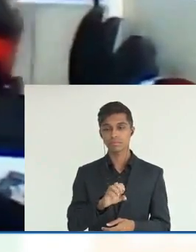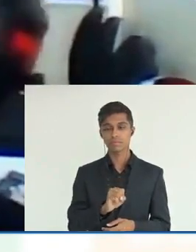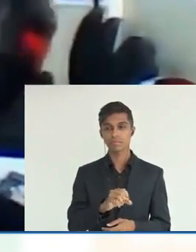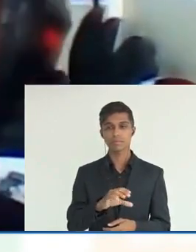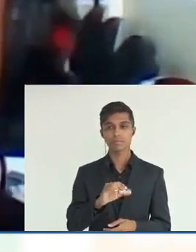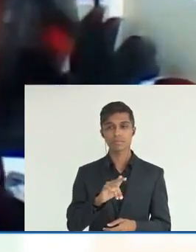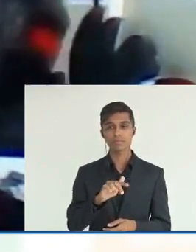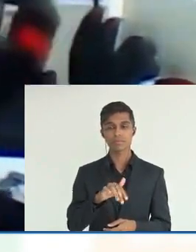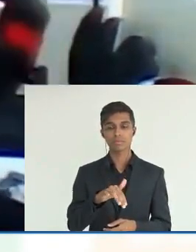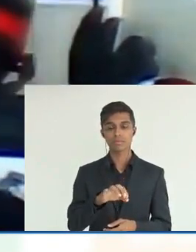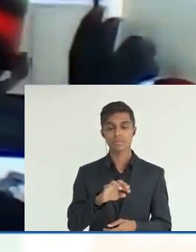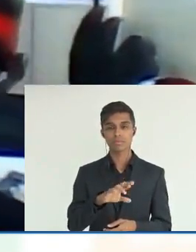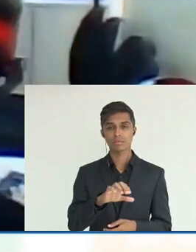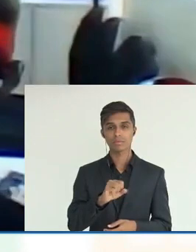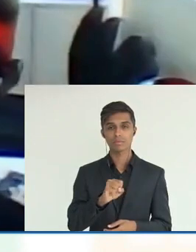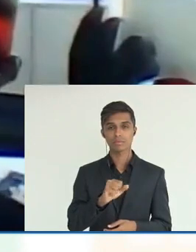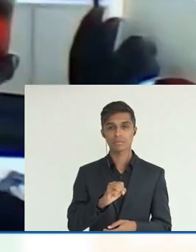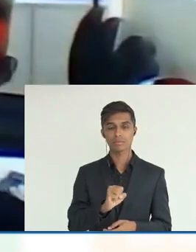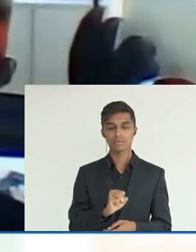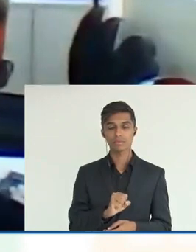colinesterases, né, os